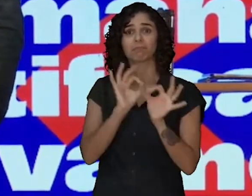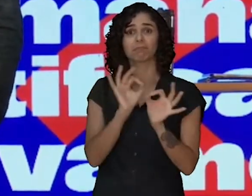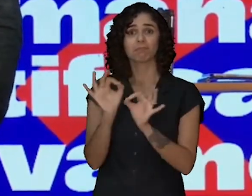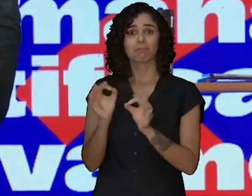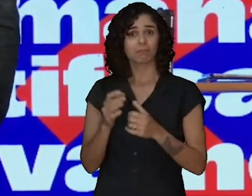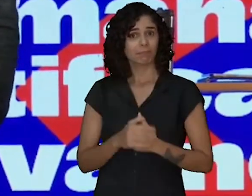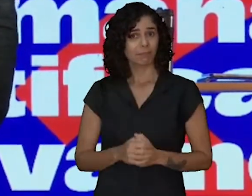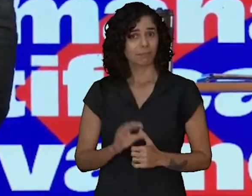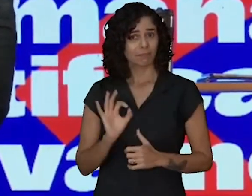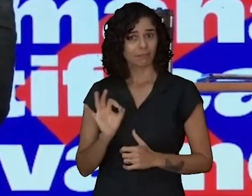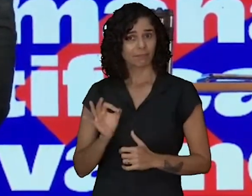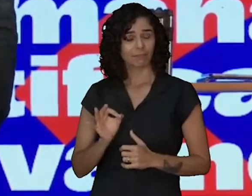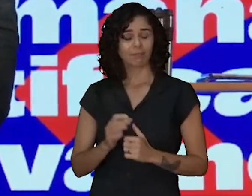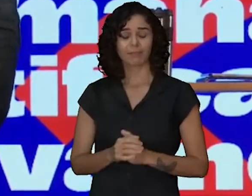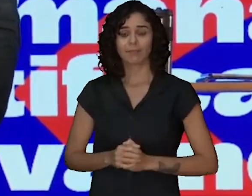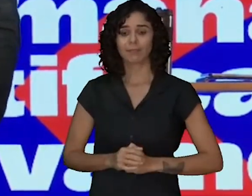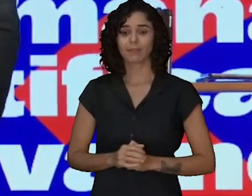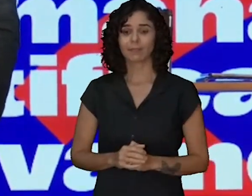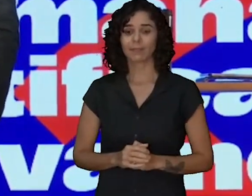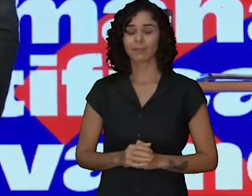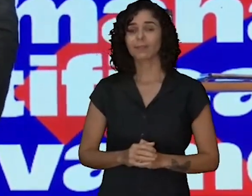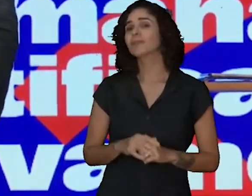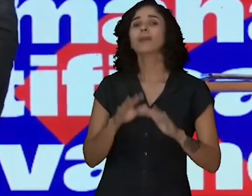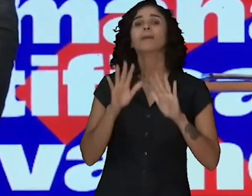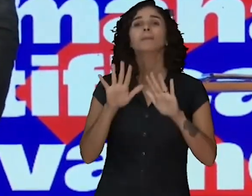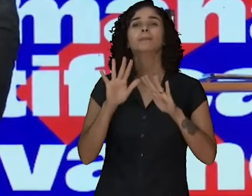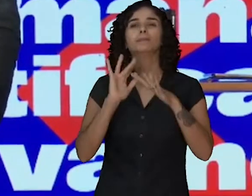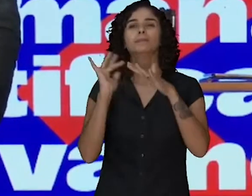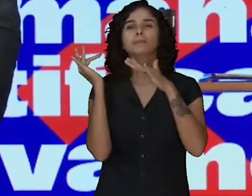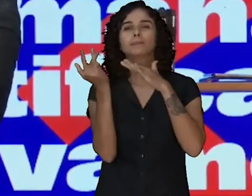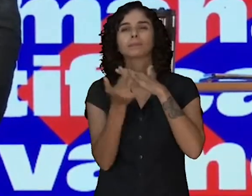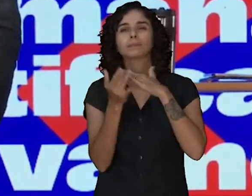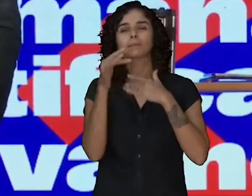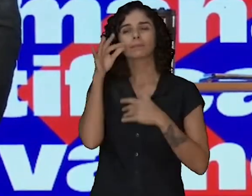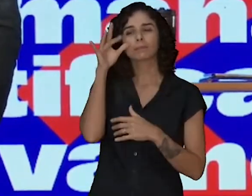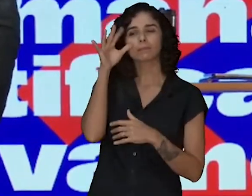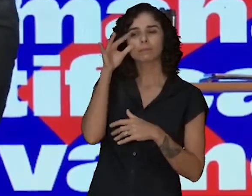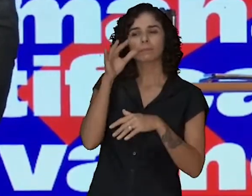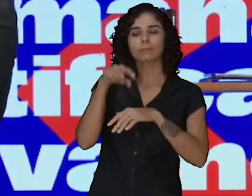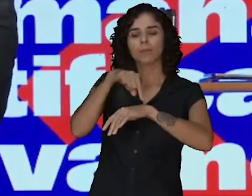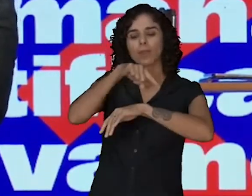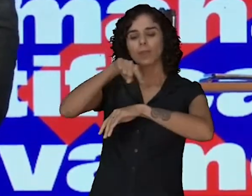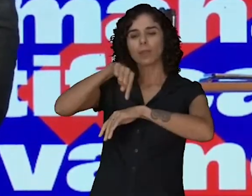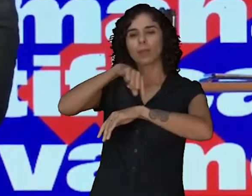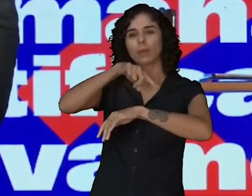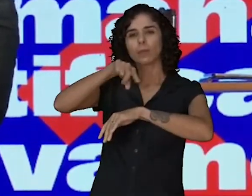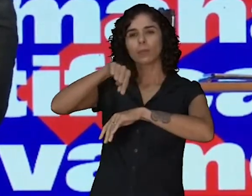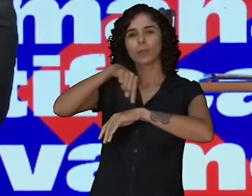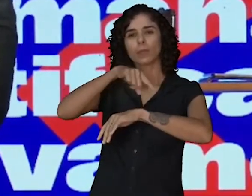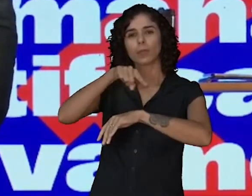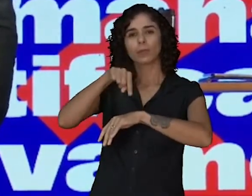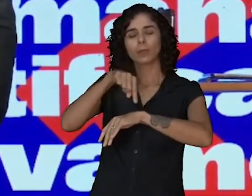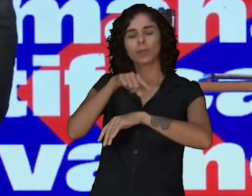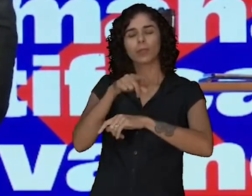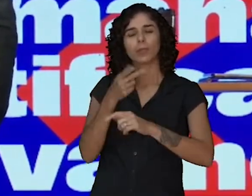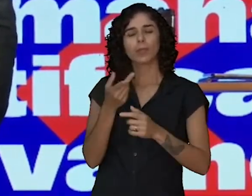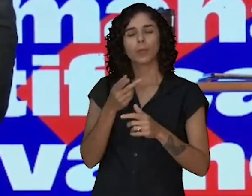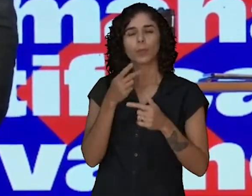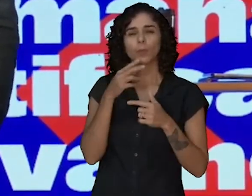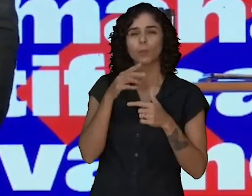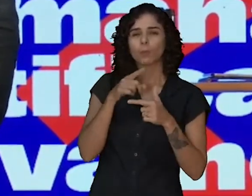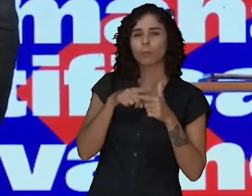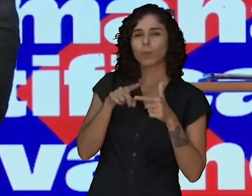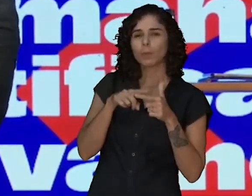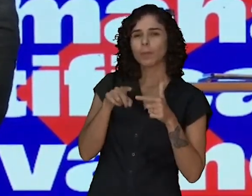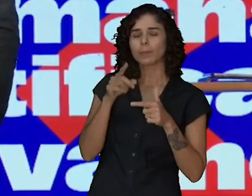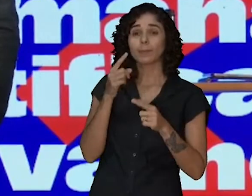O problema de passar muito tempo nas redes sociais é que tem muito lixo lá. É ou não é?